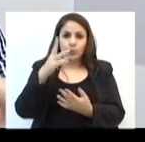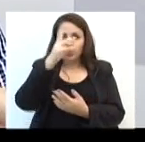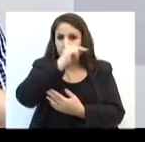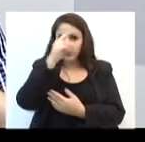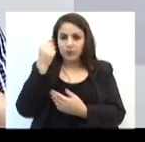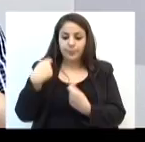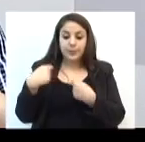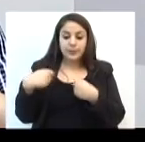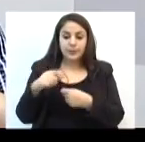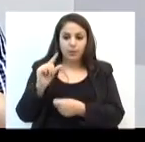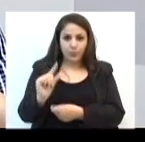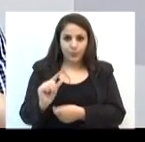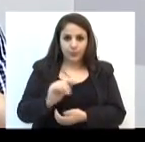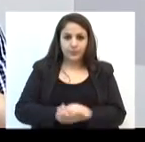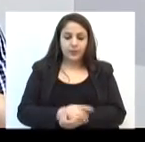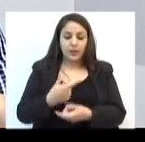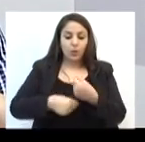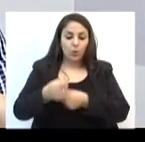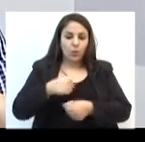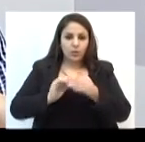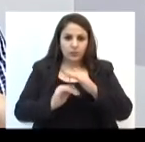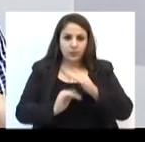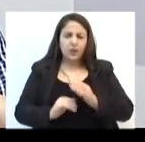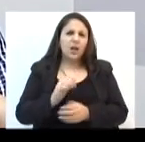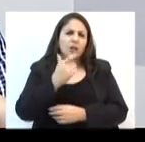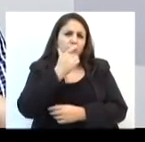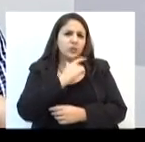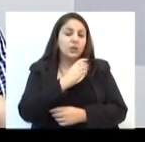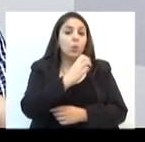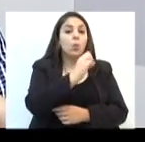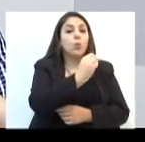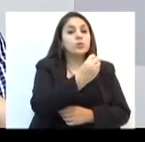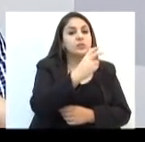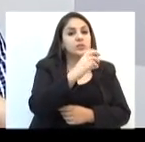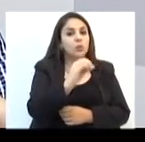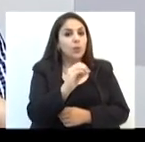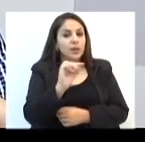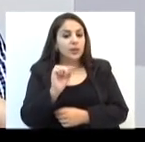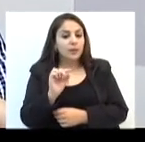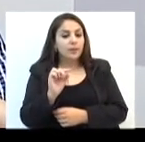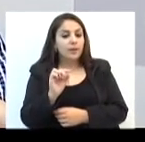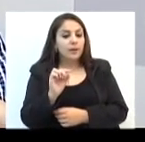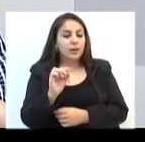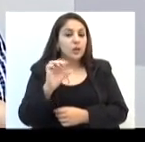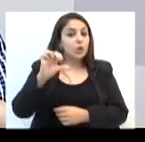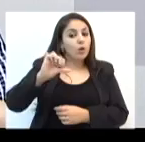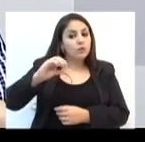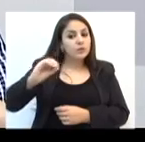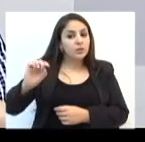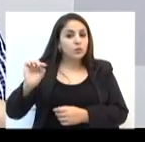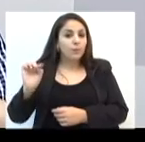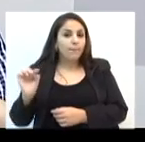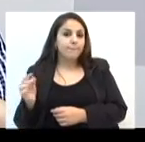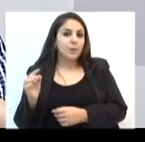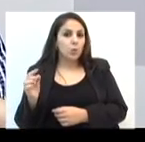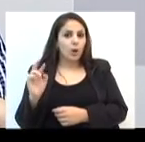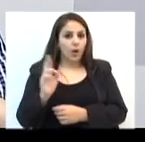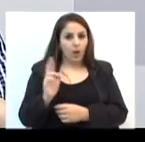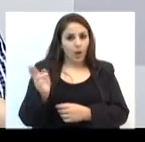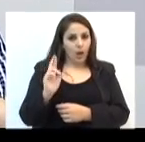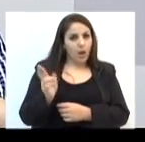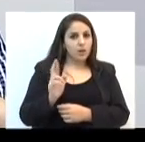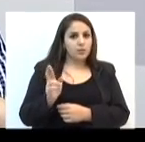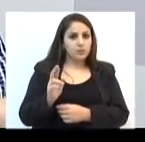isso? Sim, nós pretendemos economizar em torno de 850 a 900 mil reais por mês com a